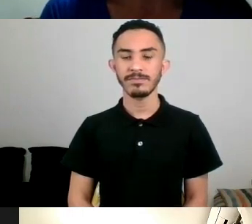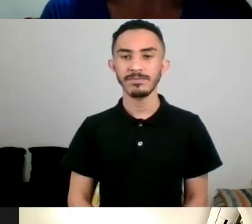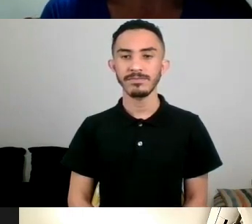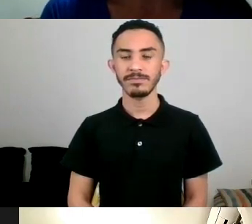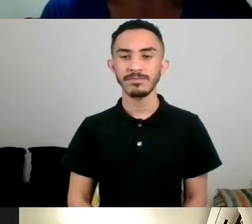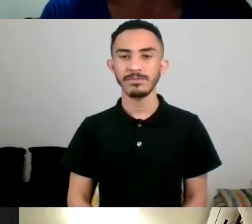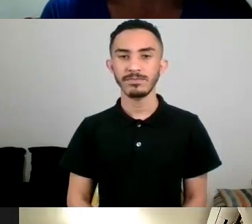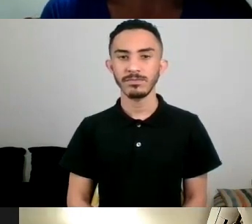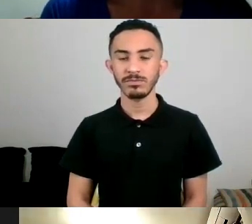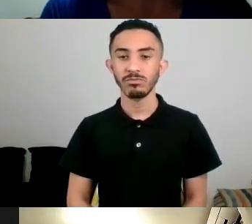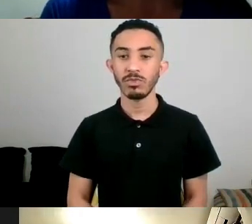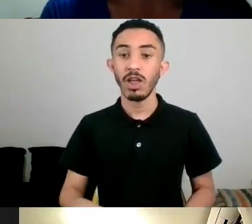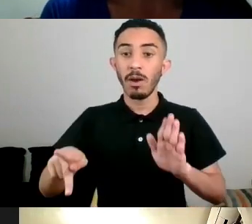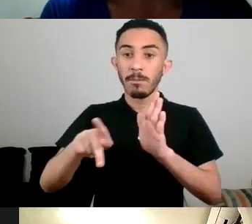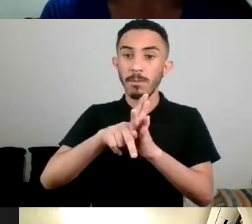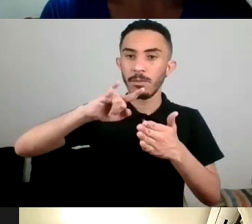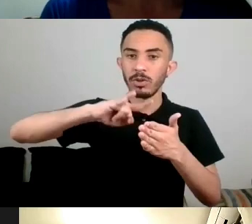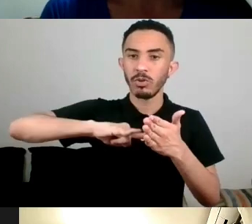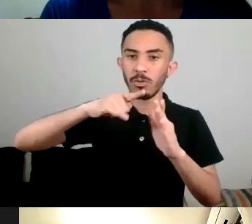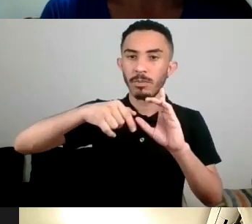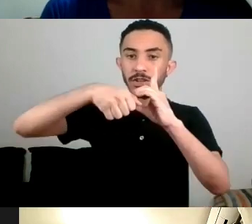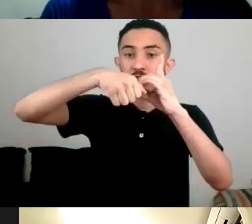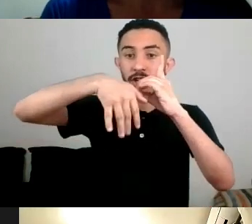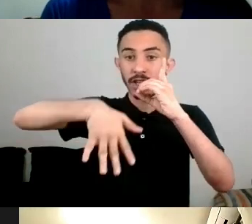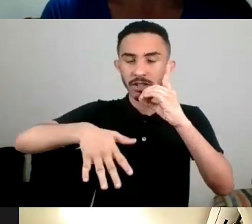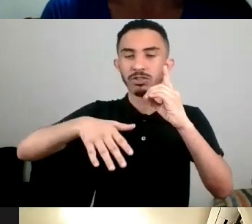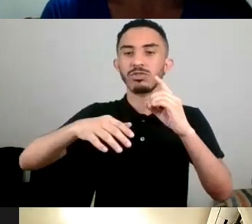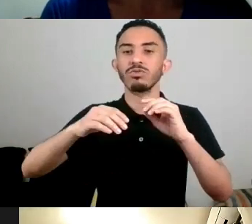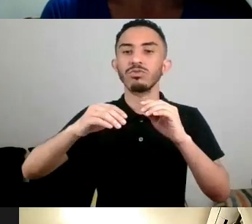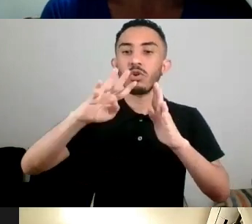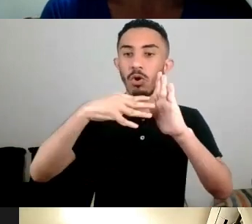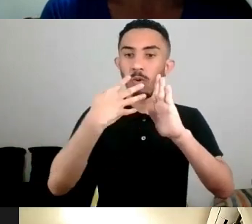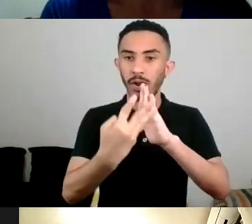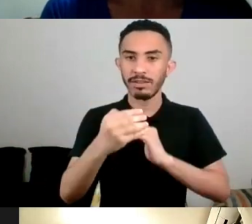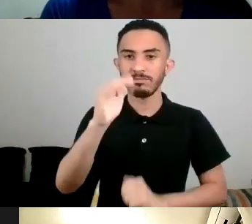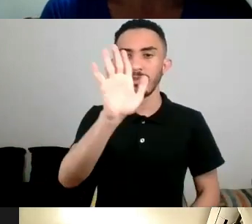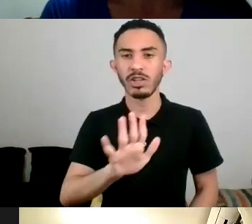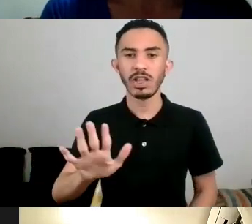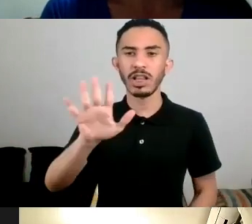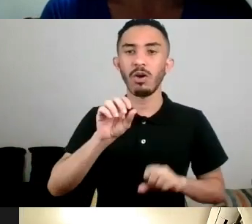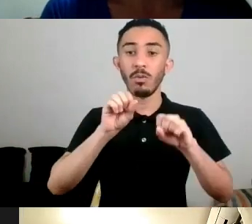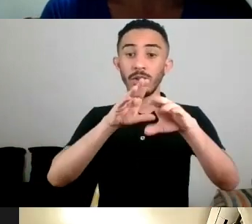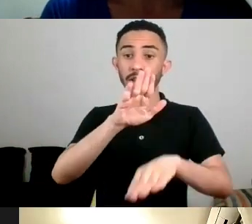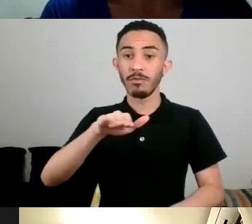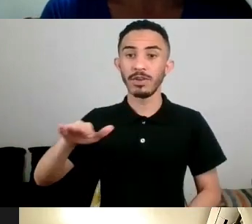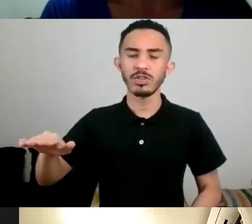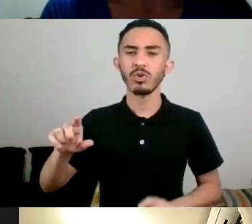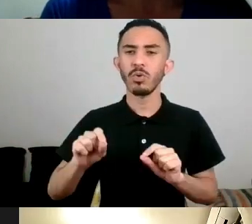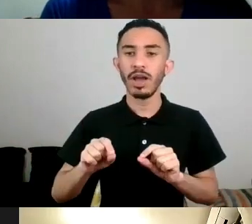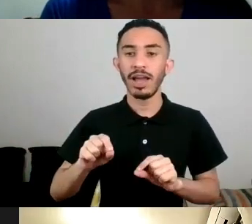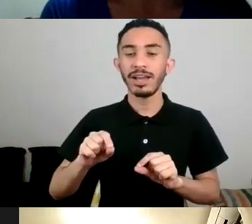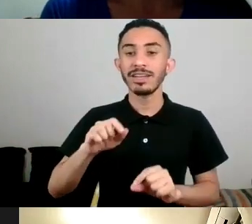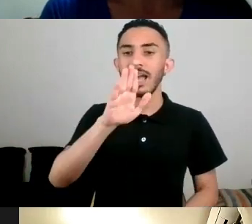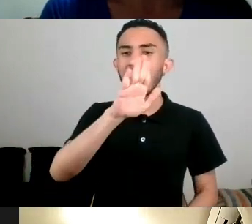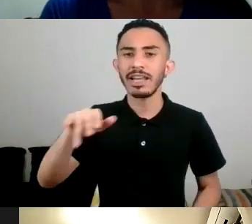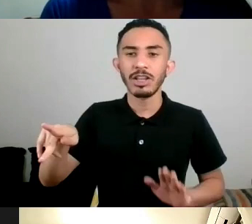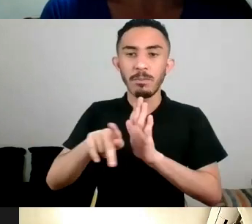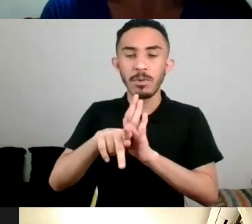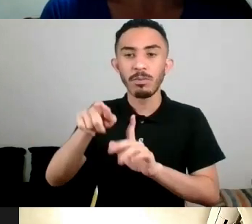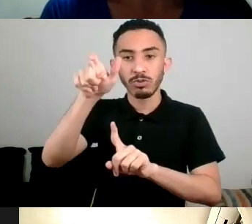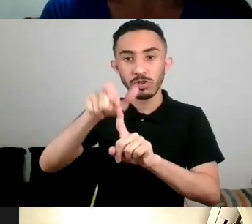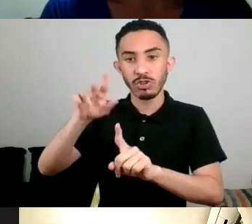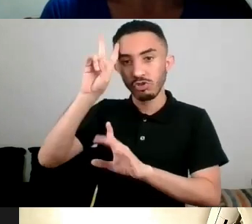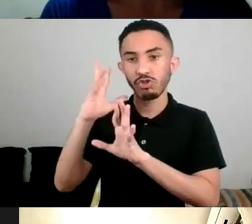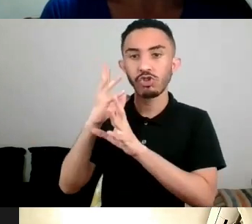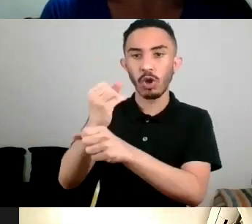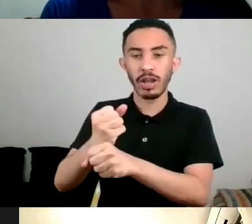De acordo com as diretrizes curriculares nacionais para a educação infantil, a criança é entendida como um sujeito histórico e de